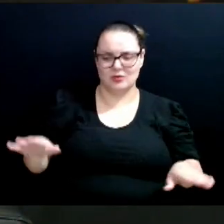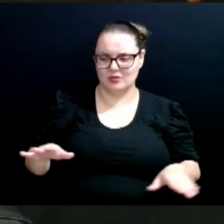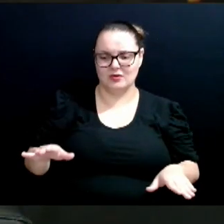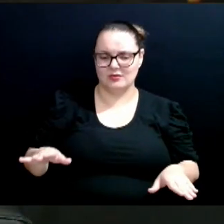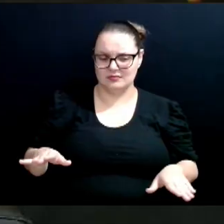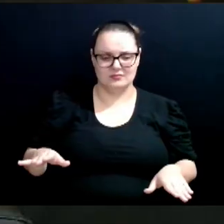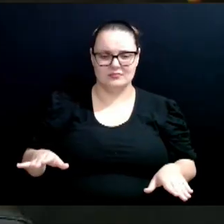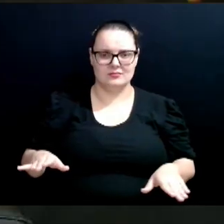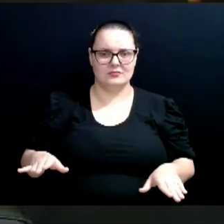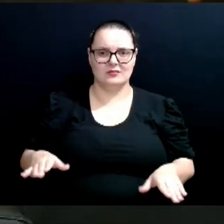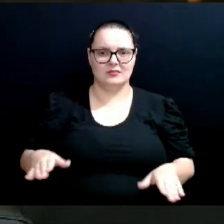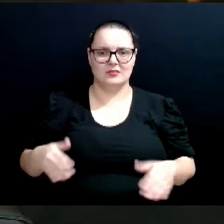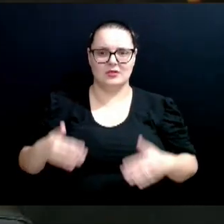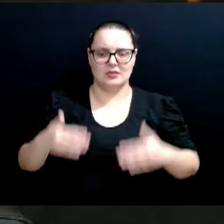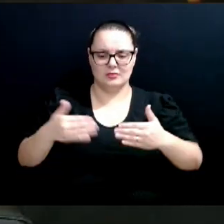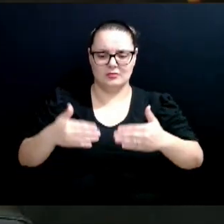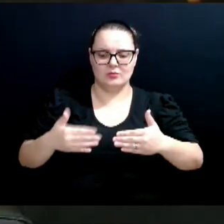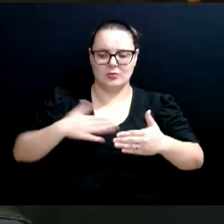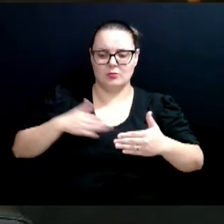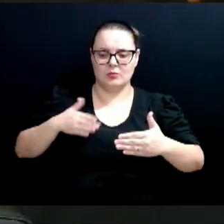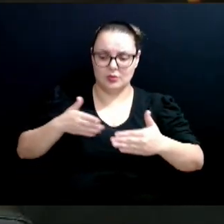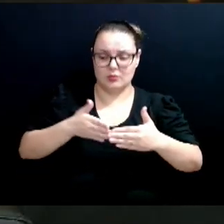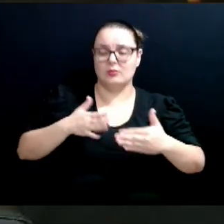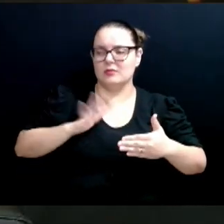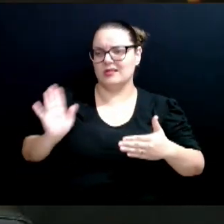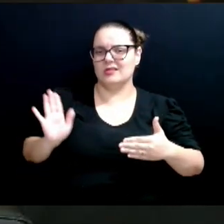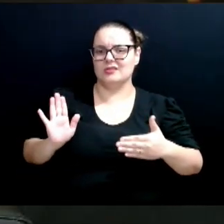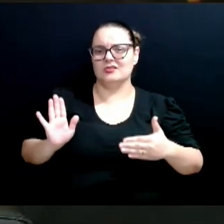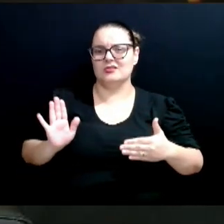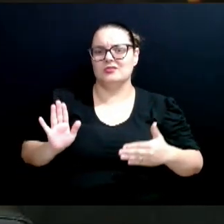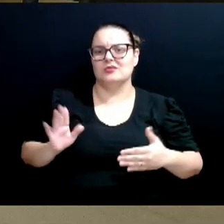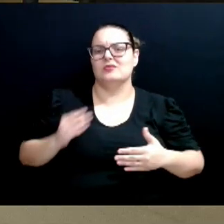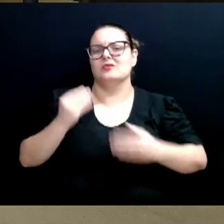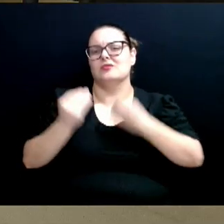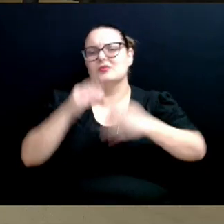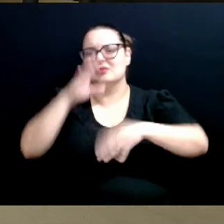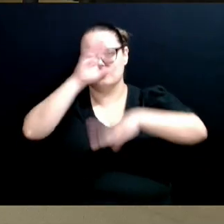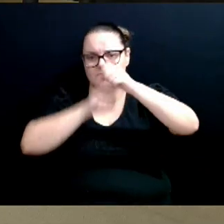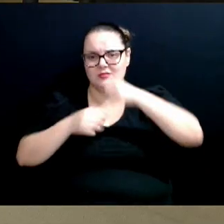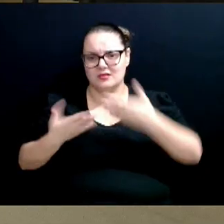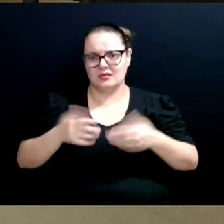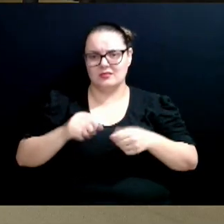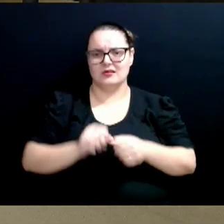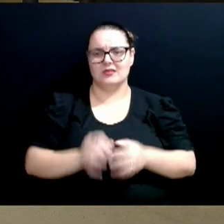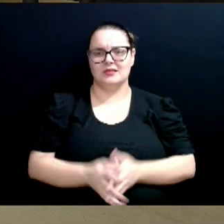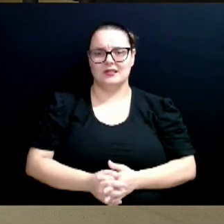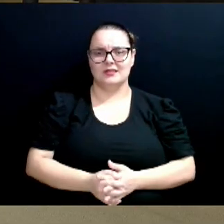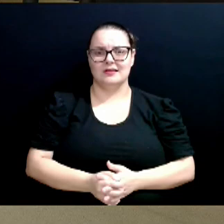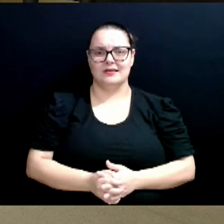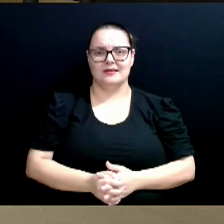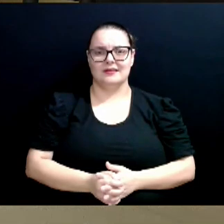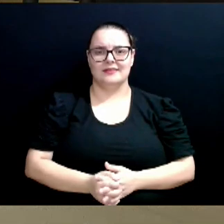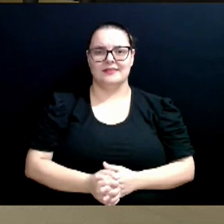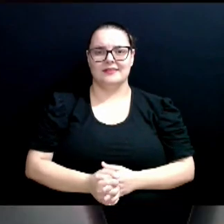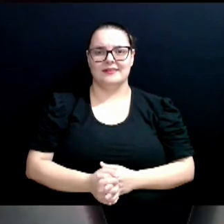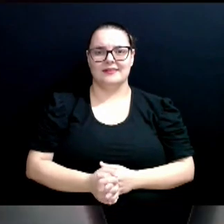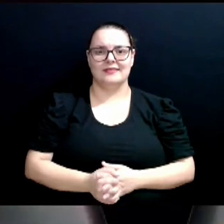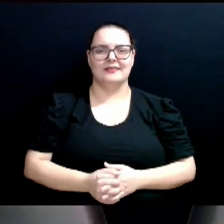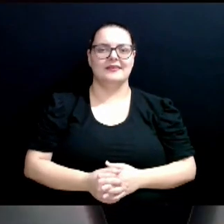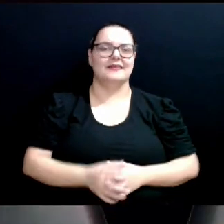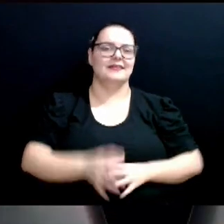aqui foi o limite, né? Como é que a gente aprende a fazer isso? Aprendendo a se comunicar de uma